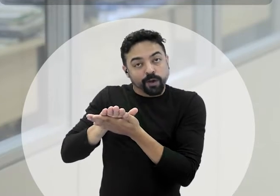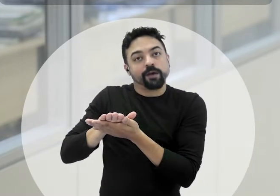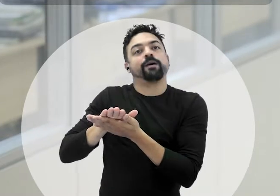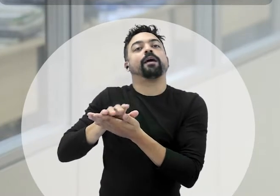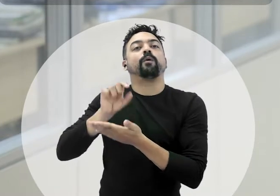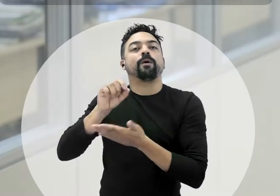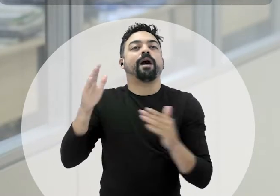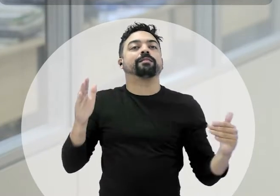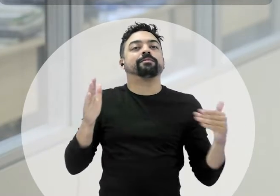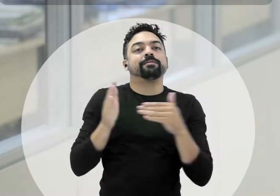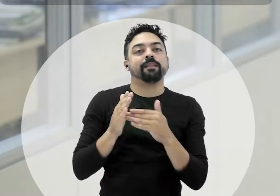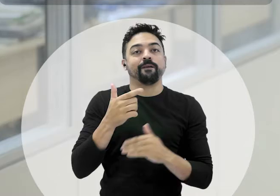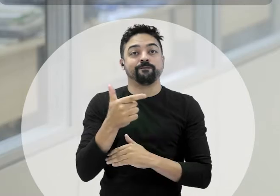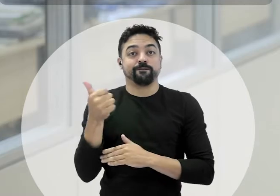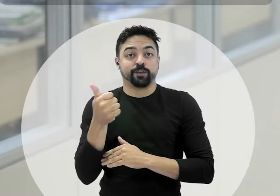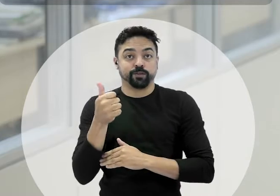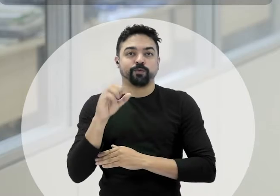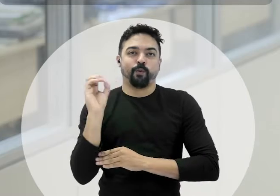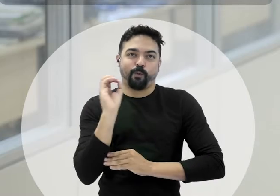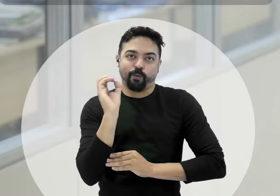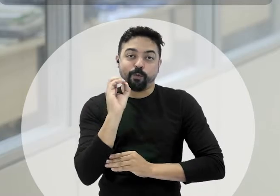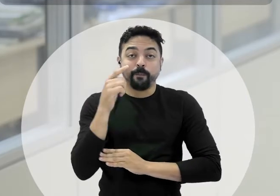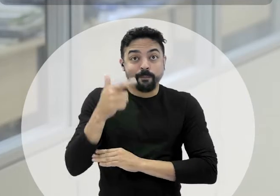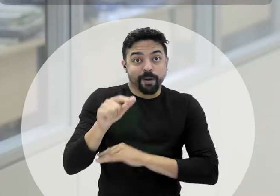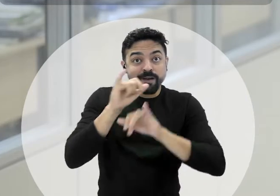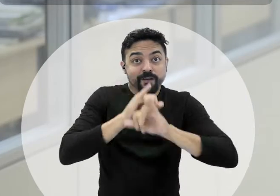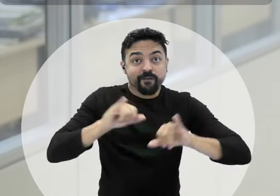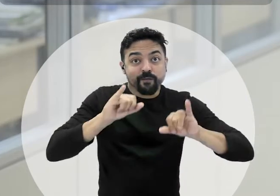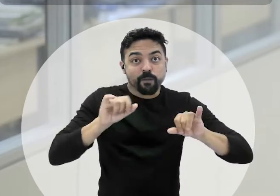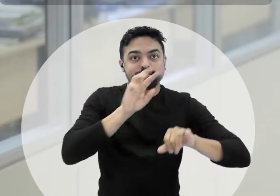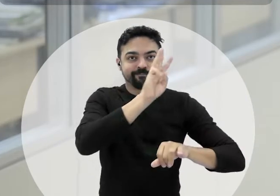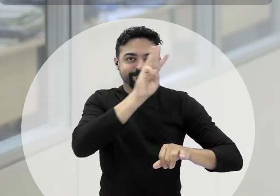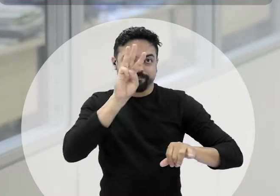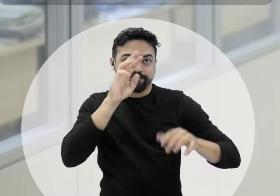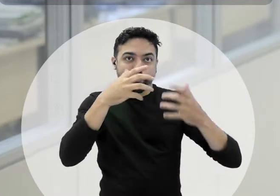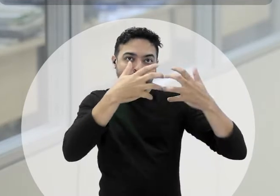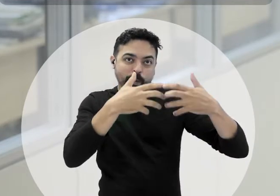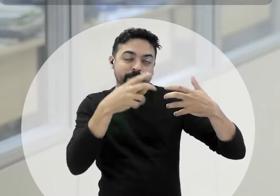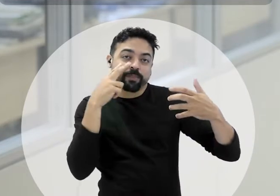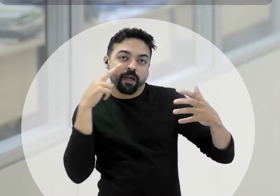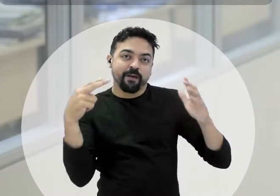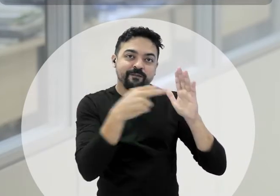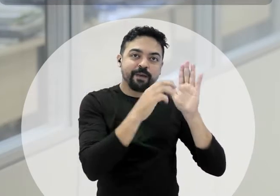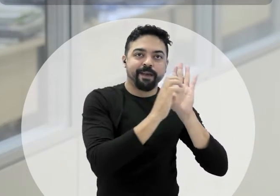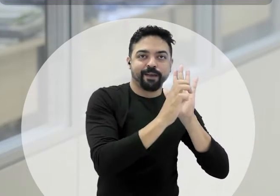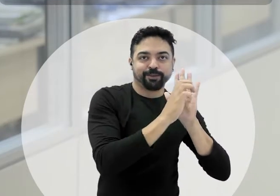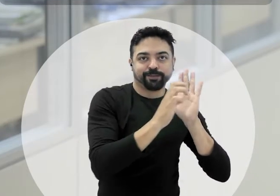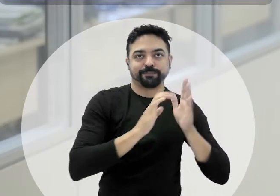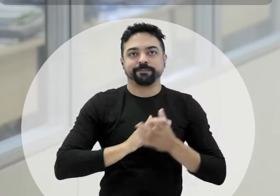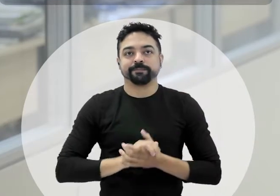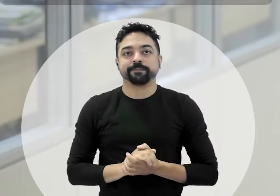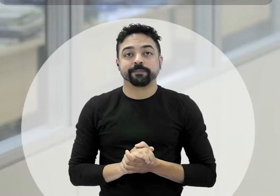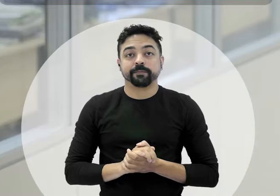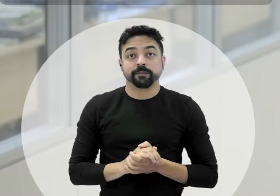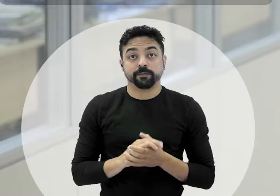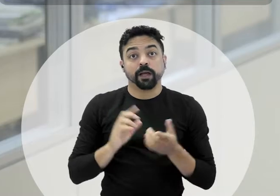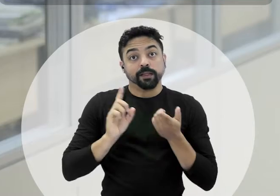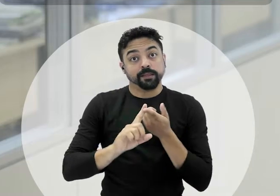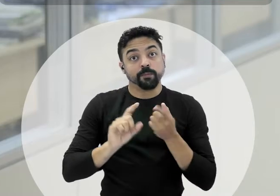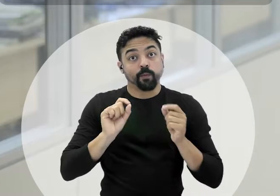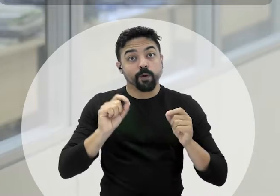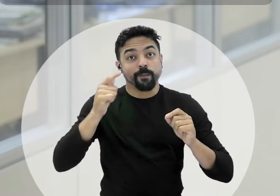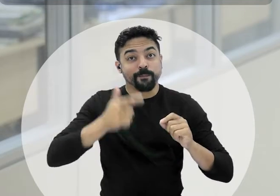editora.ifce.edu.br, até 21 de outubro. Mais informações podem ser consultadas no edital. E olha só, agora a gente